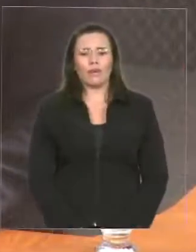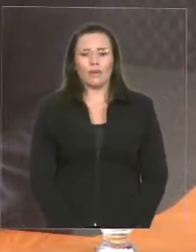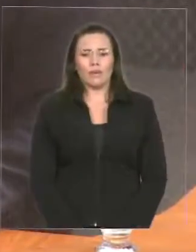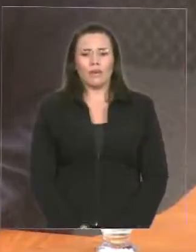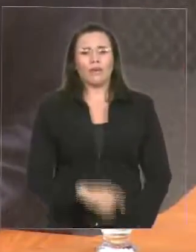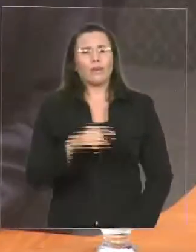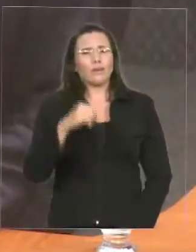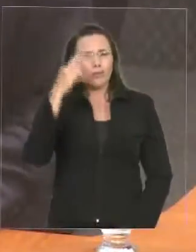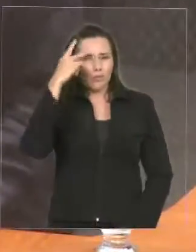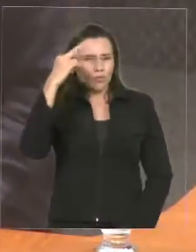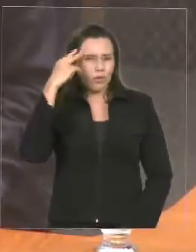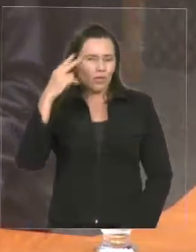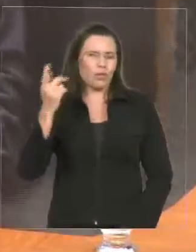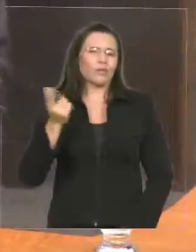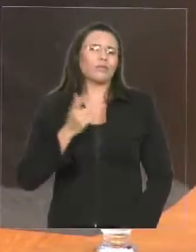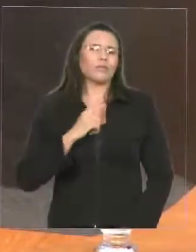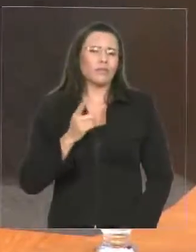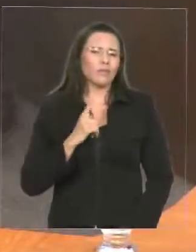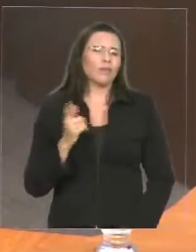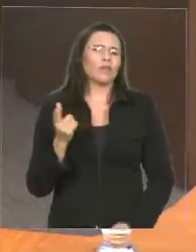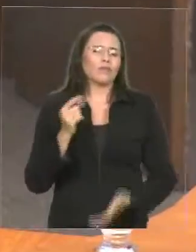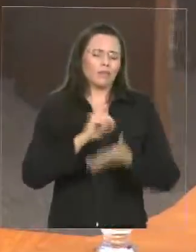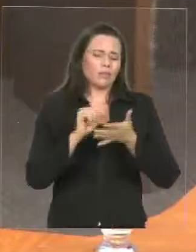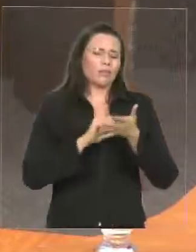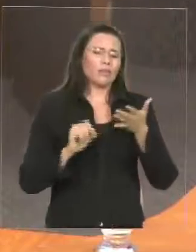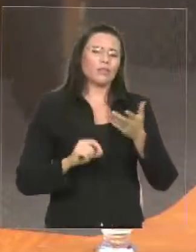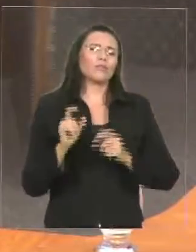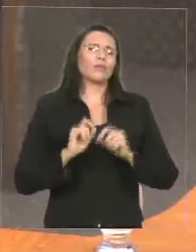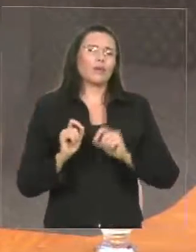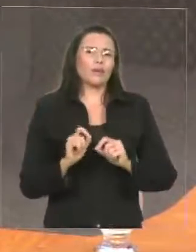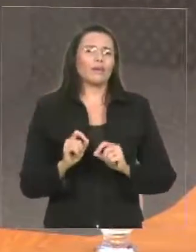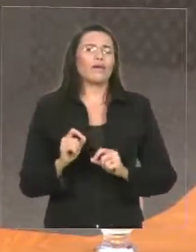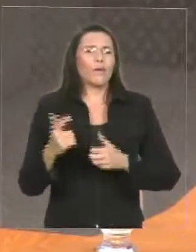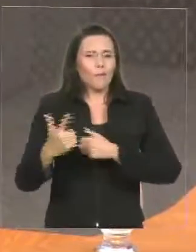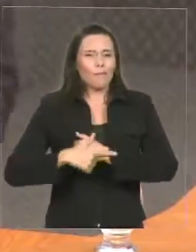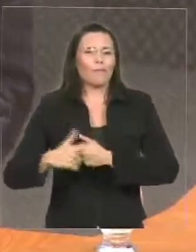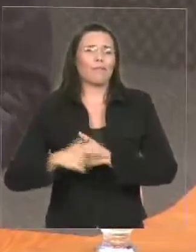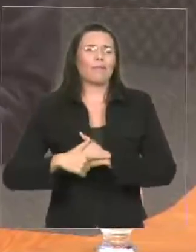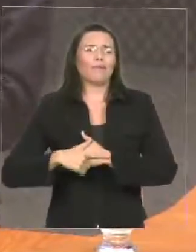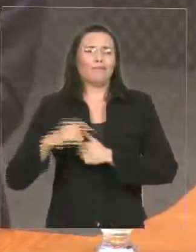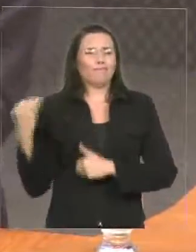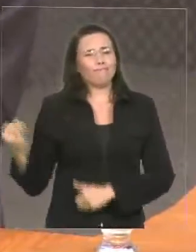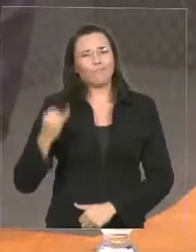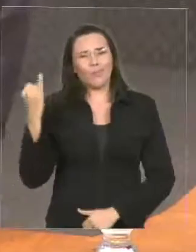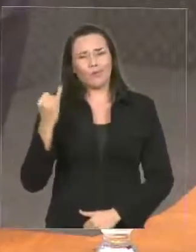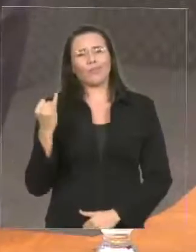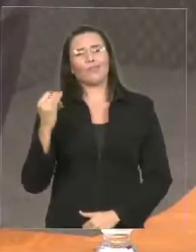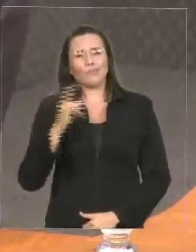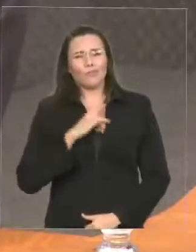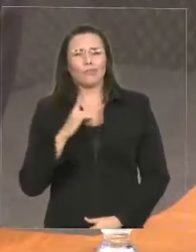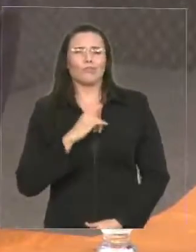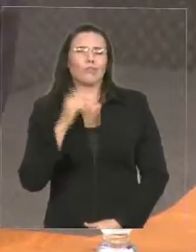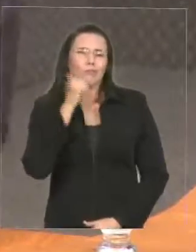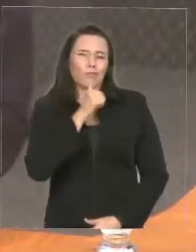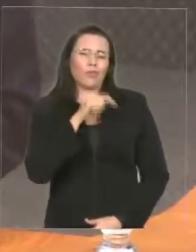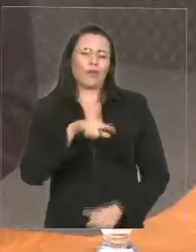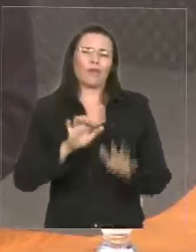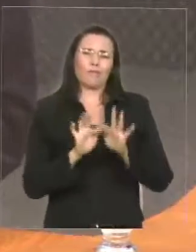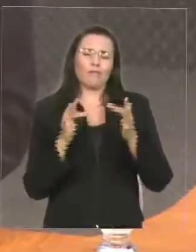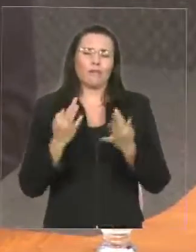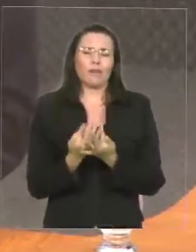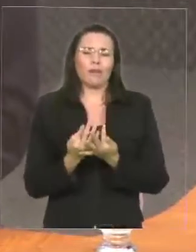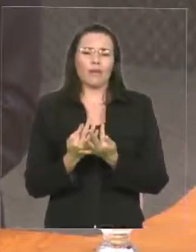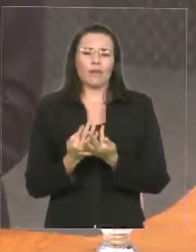os historiadores, fruto também do papel da mulher. Mas um pouco mais na frente, já no aspecto